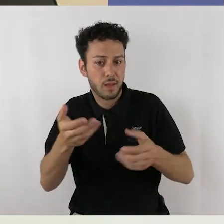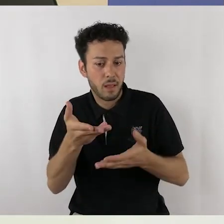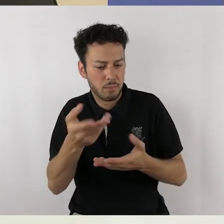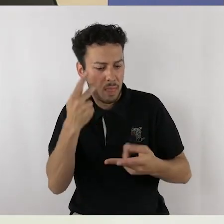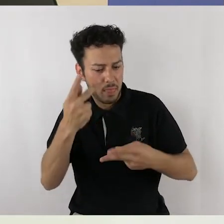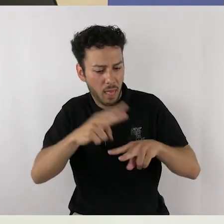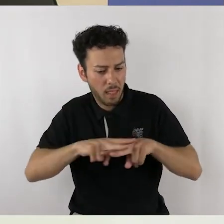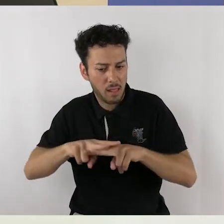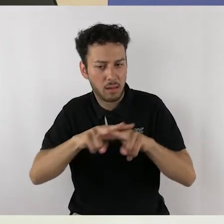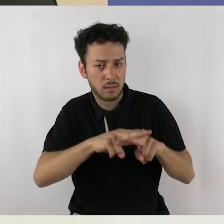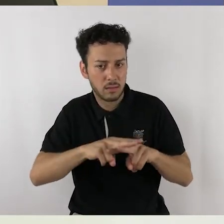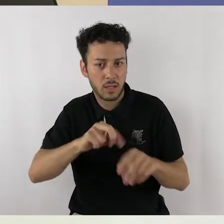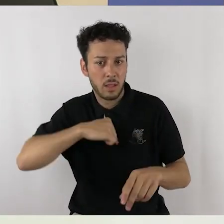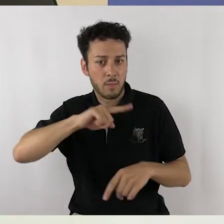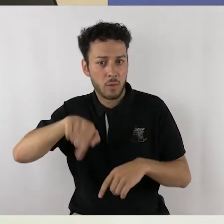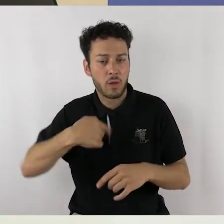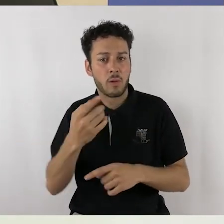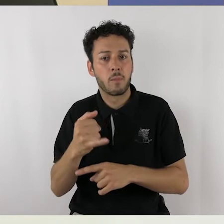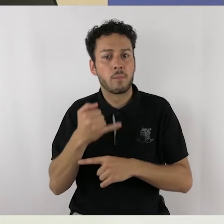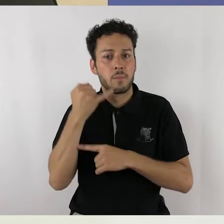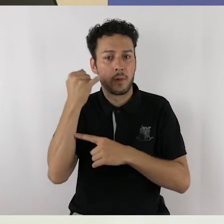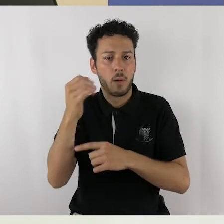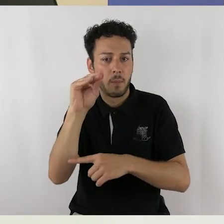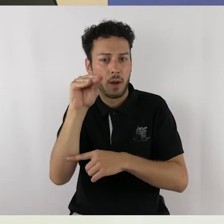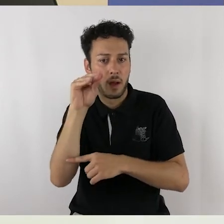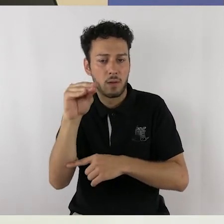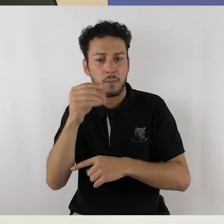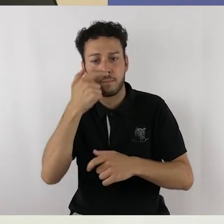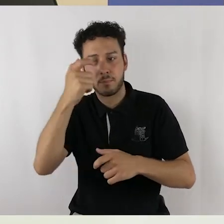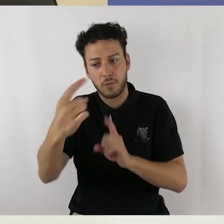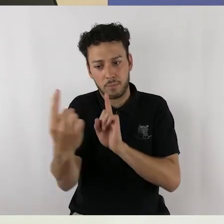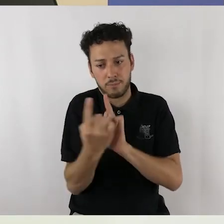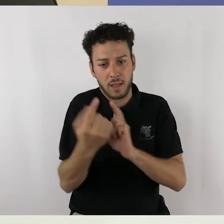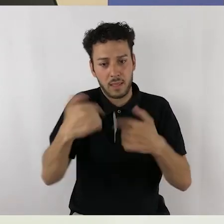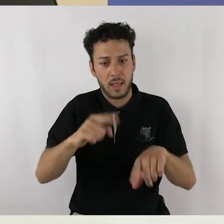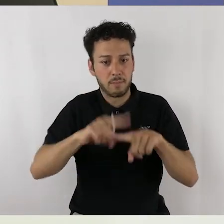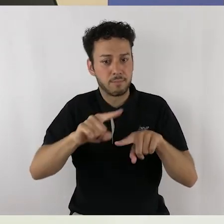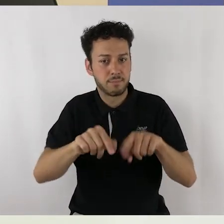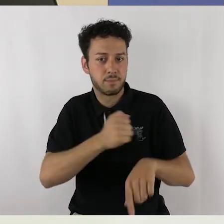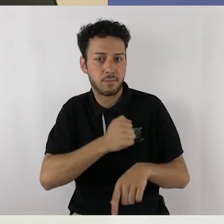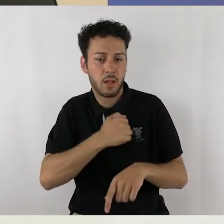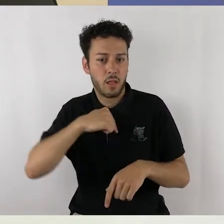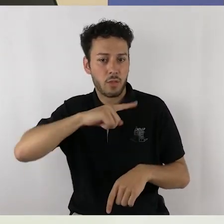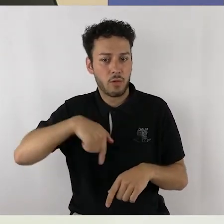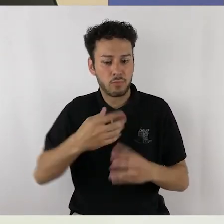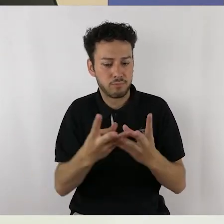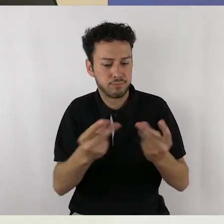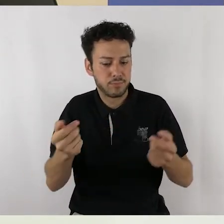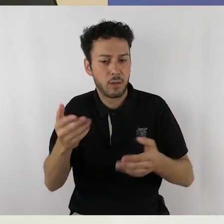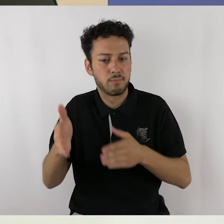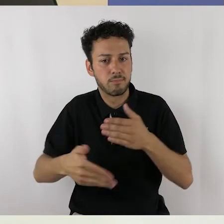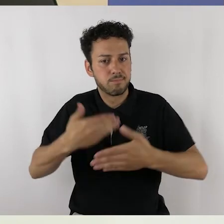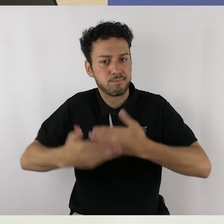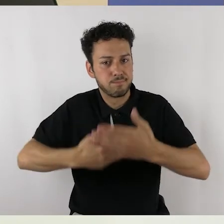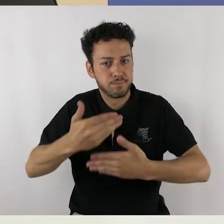com a área de operações de um banco onde o cliente tem neste momento o empréstimo e tratamos do processo de